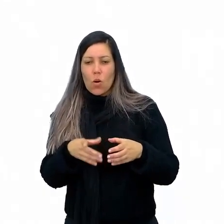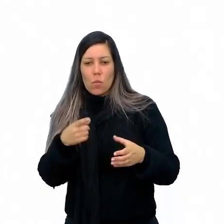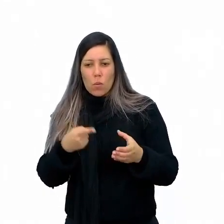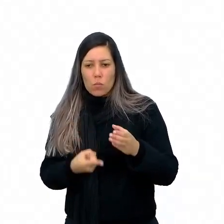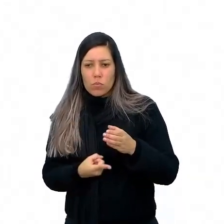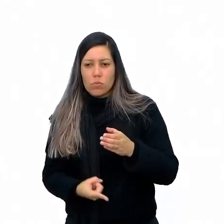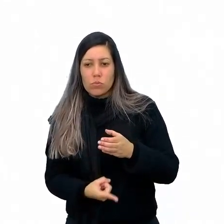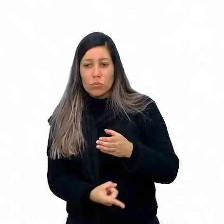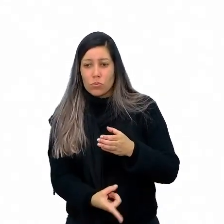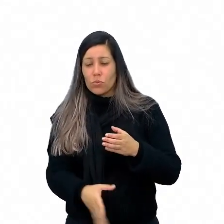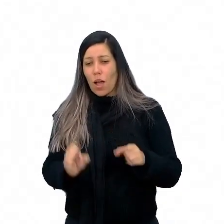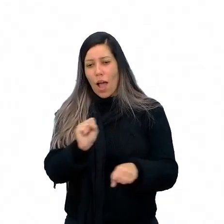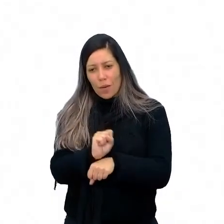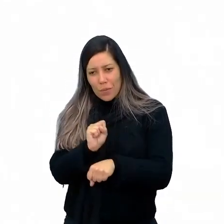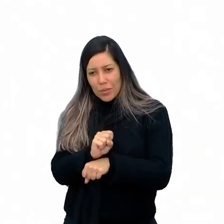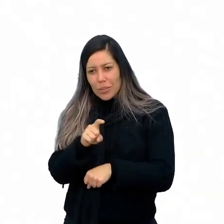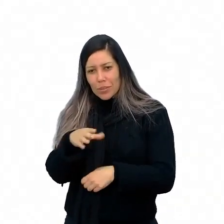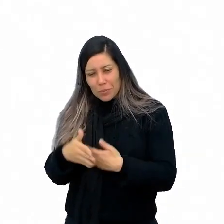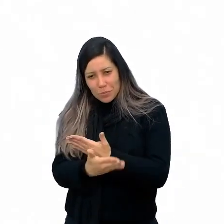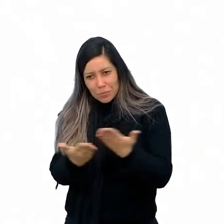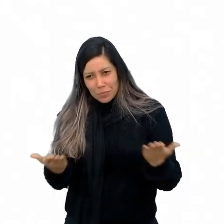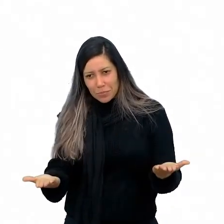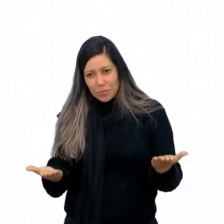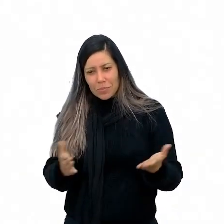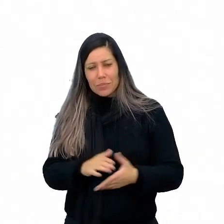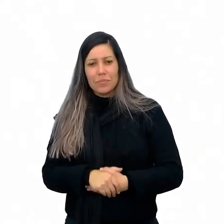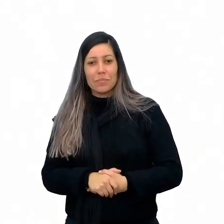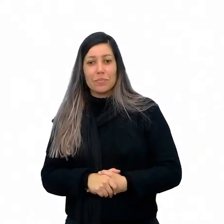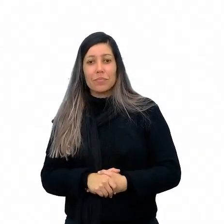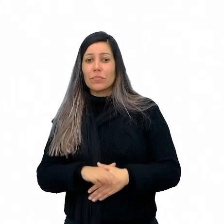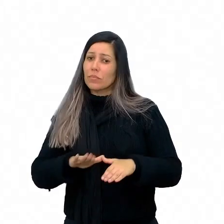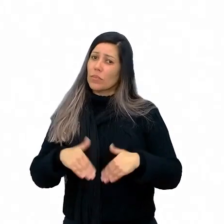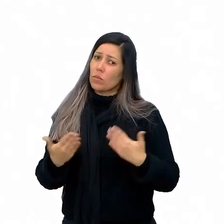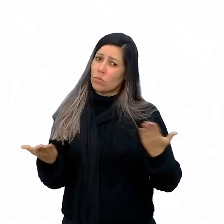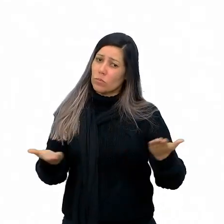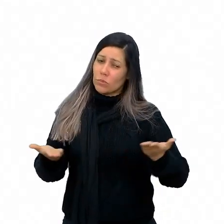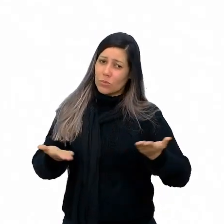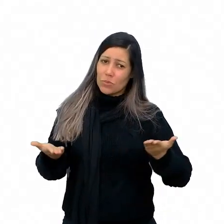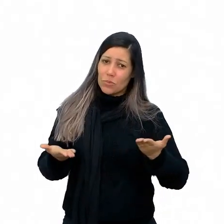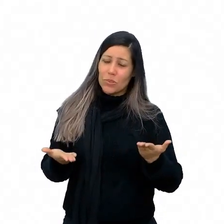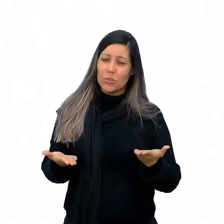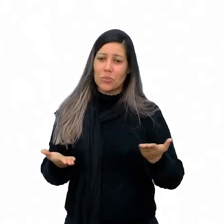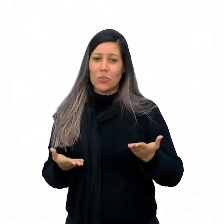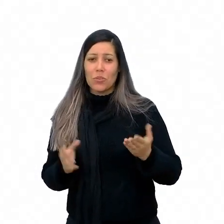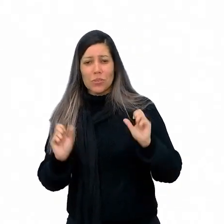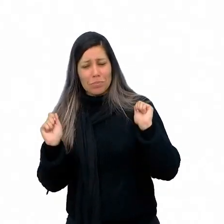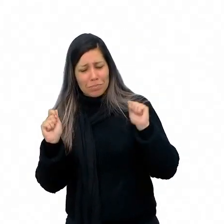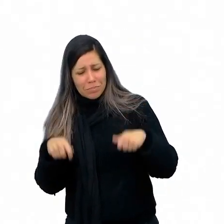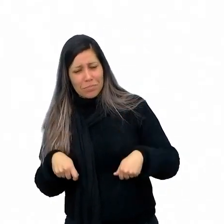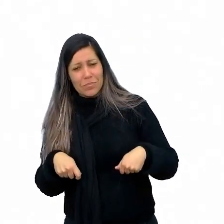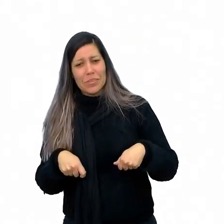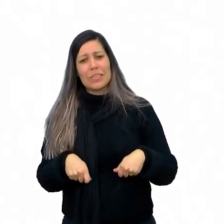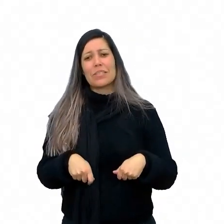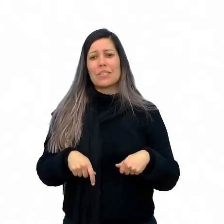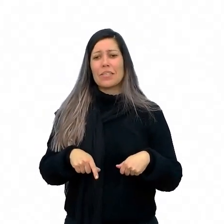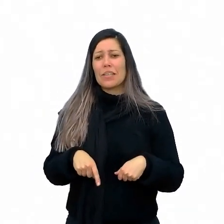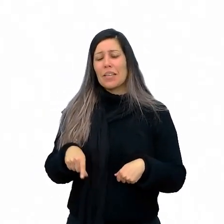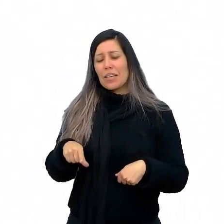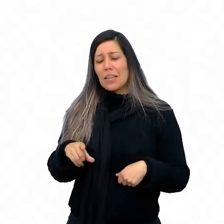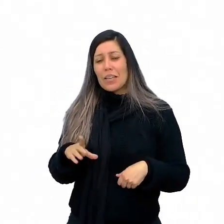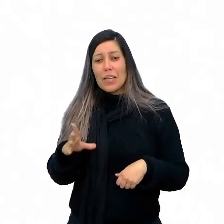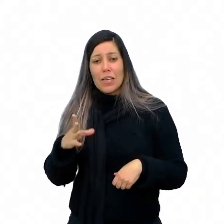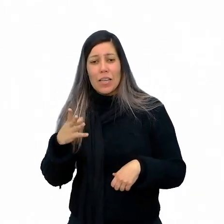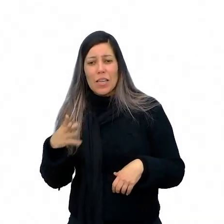Aguardamos aí todos vocês. Então, hoje foi possível, conseguimos ainda que de forma sintética,